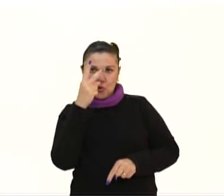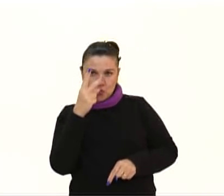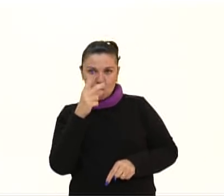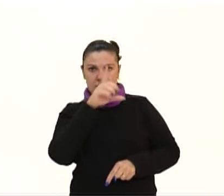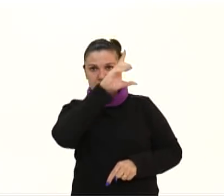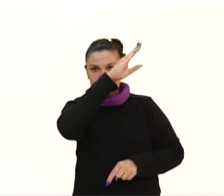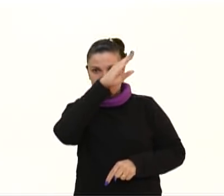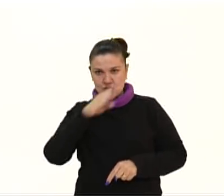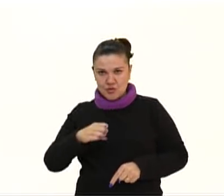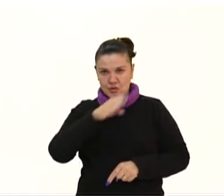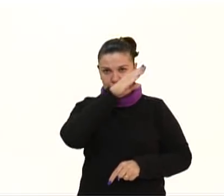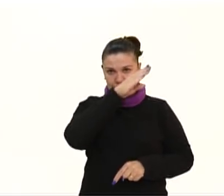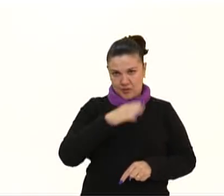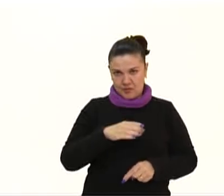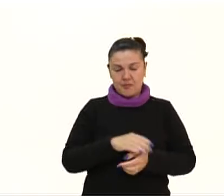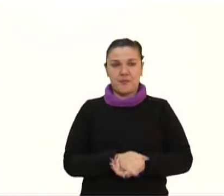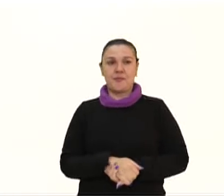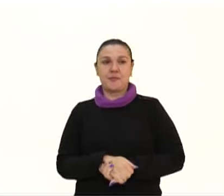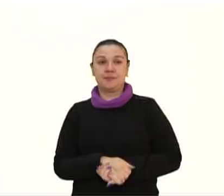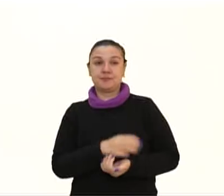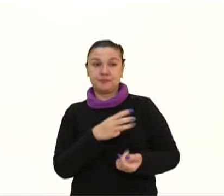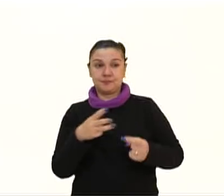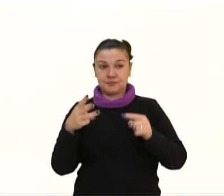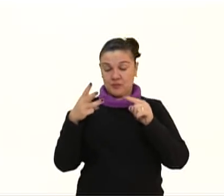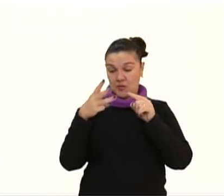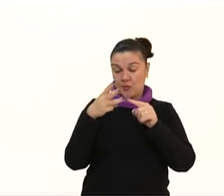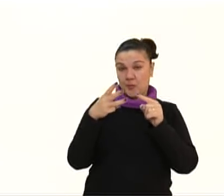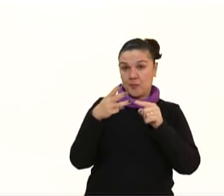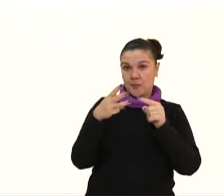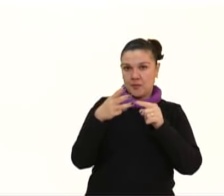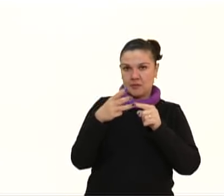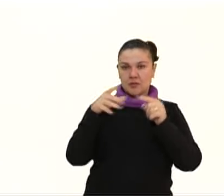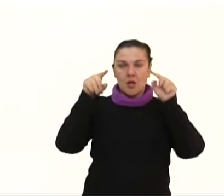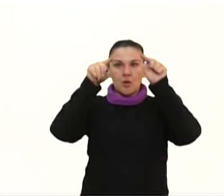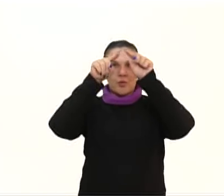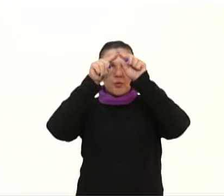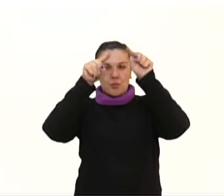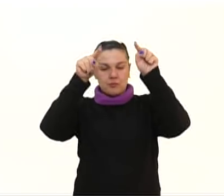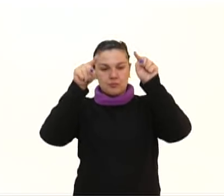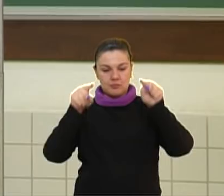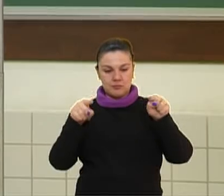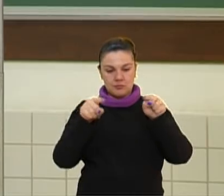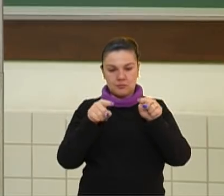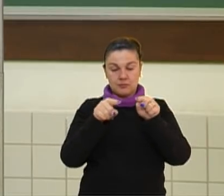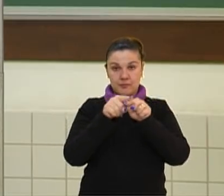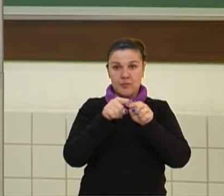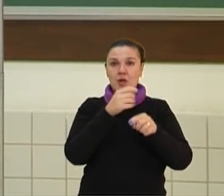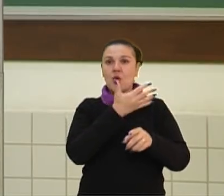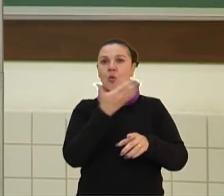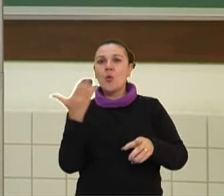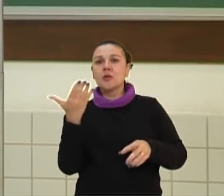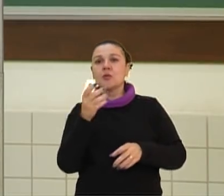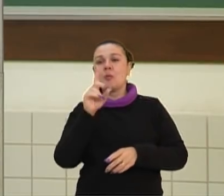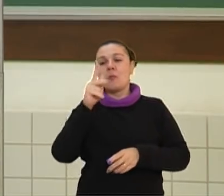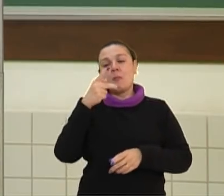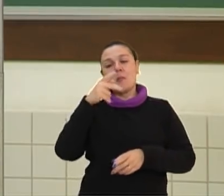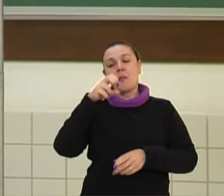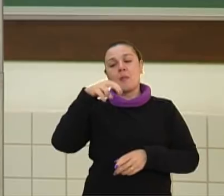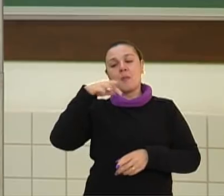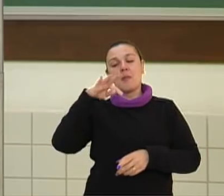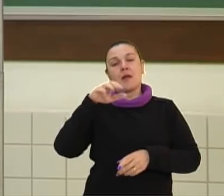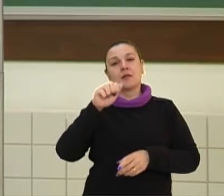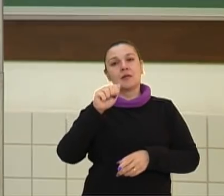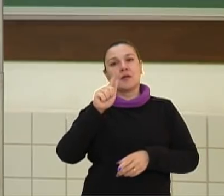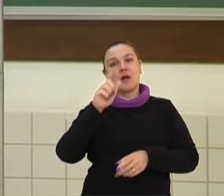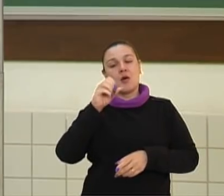diagonais? Terceira sentença. O pentágono. O que veio a ser um pentágono? Quantos lados tem esse polígono?